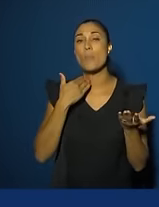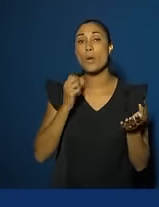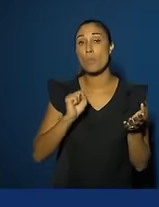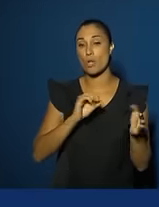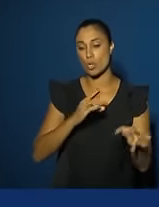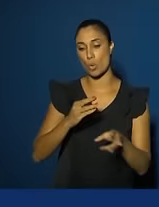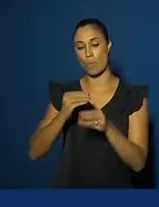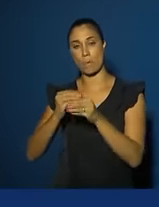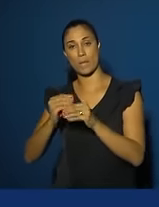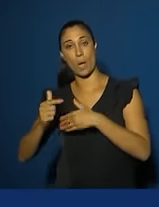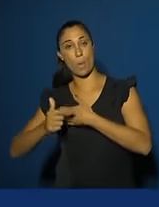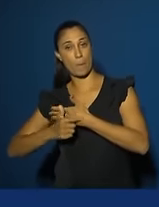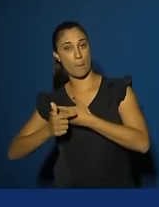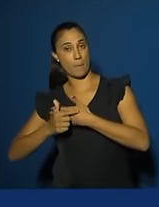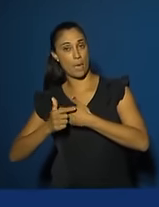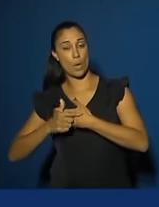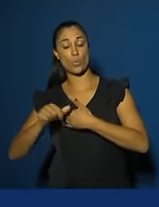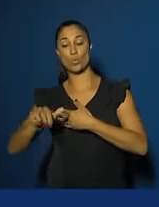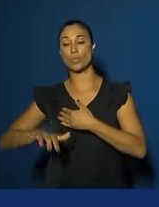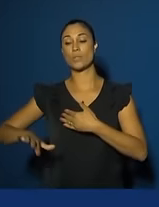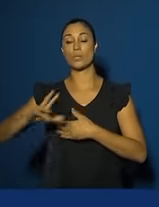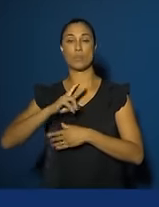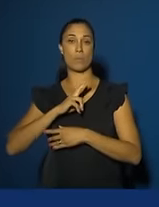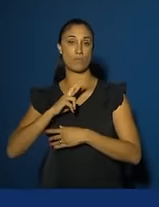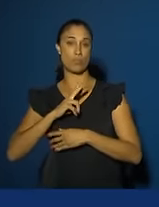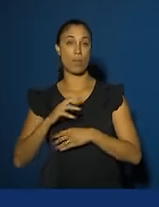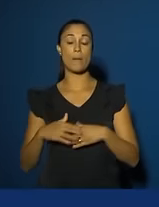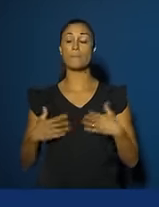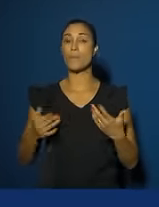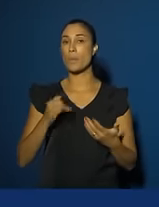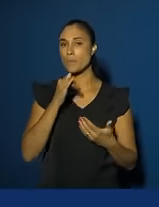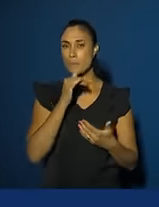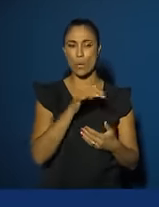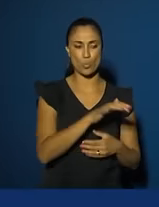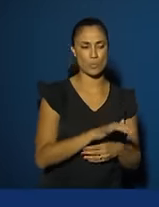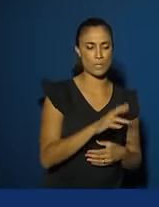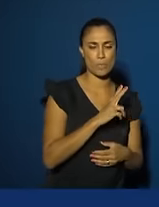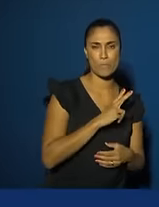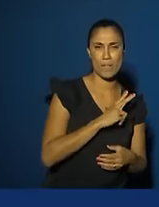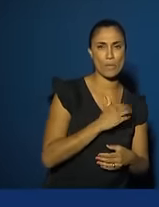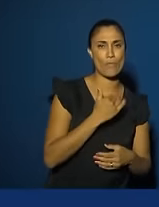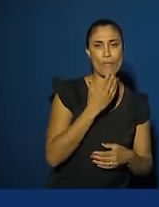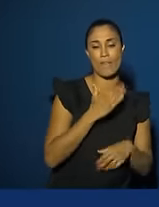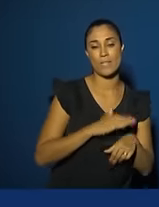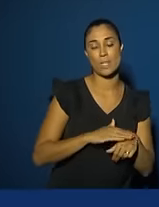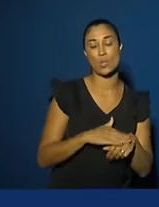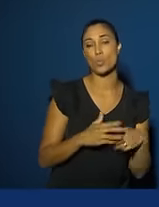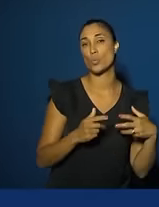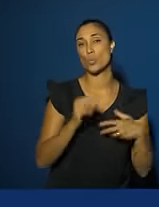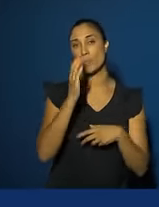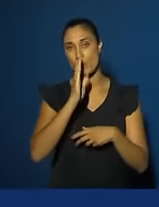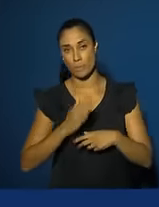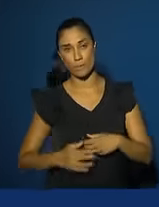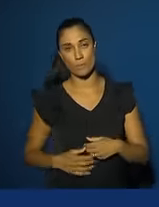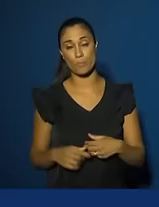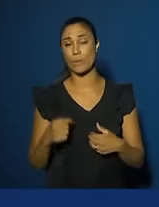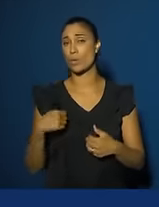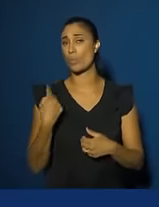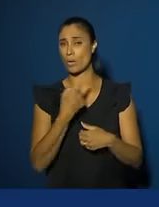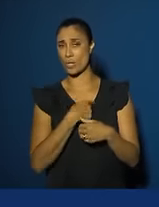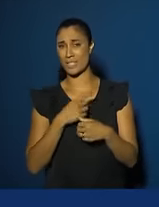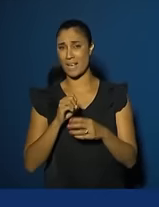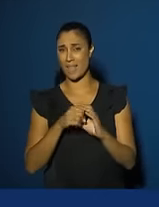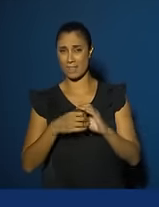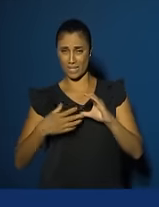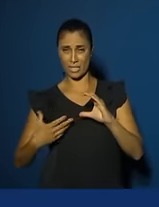complementar o papel do setor privado setor Privado não vai fazer tudo pelo Brasil num país com as características